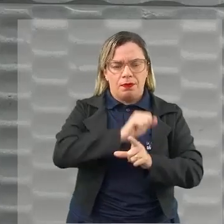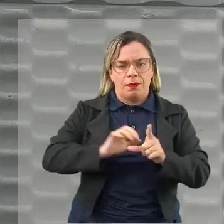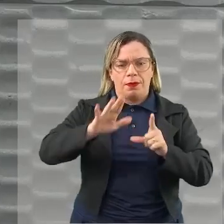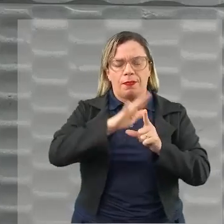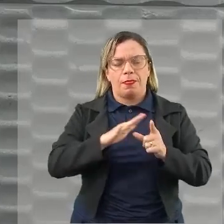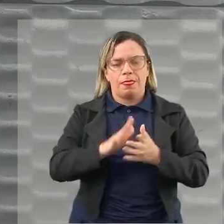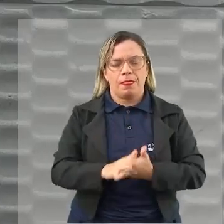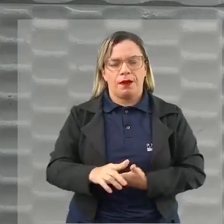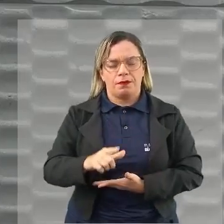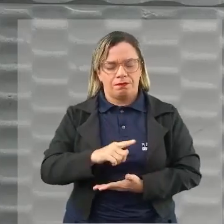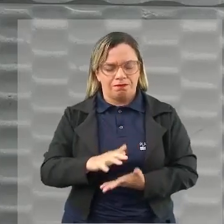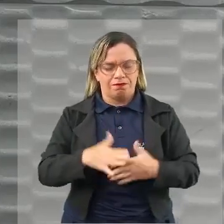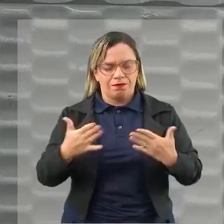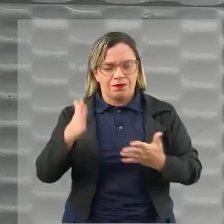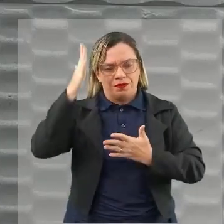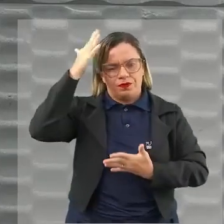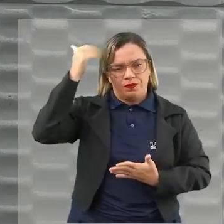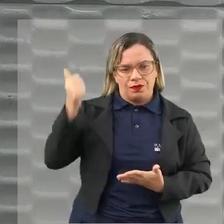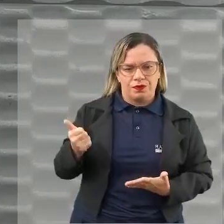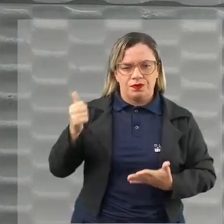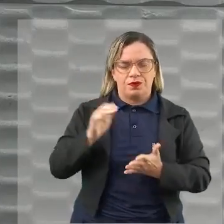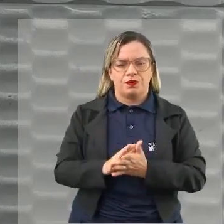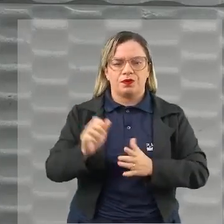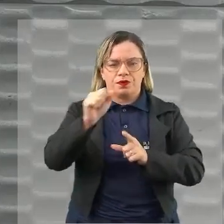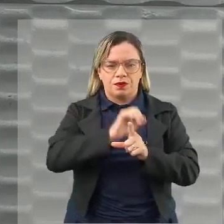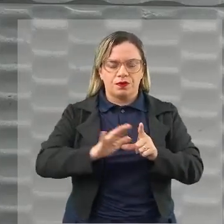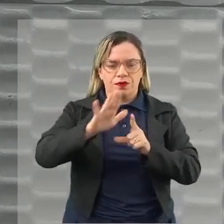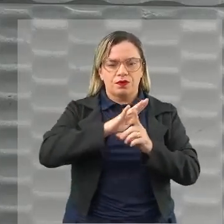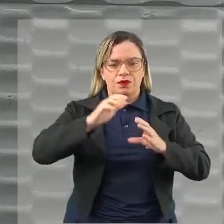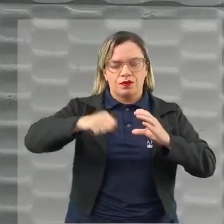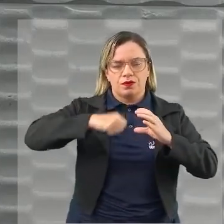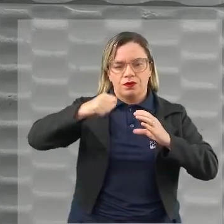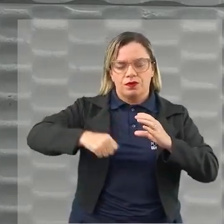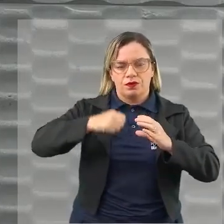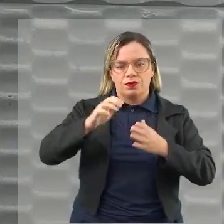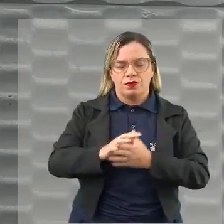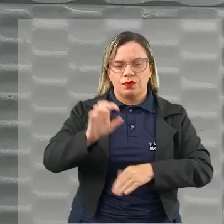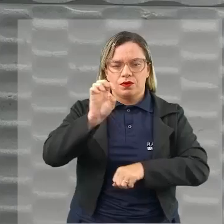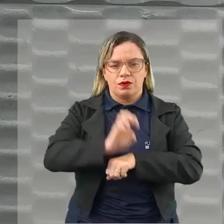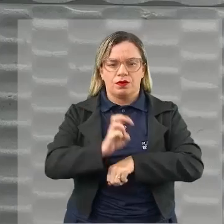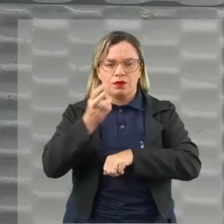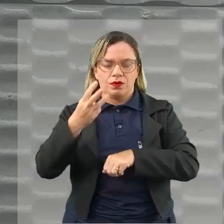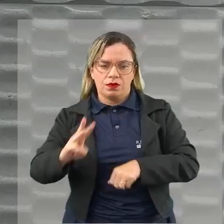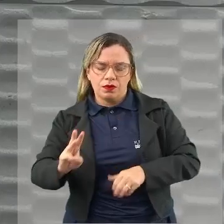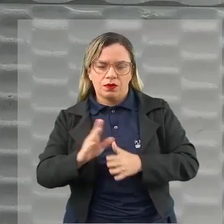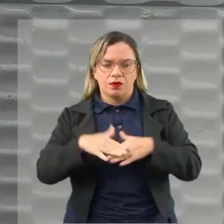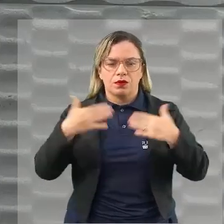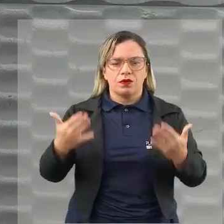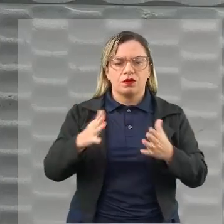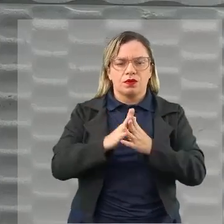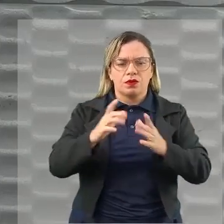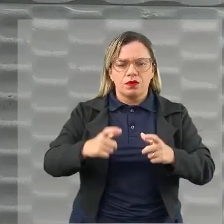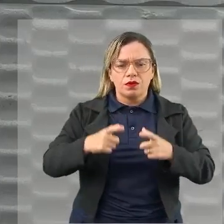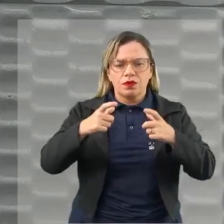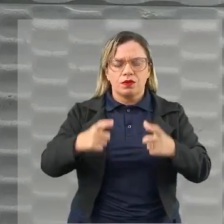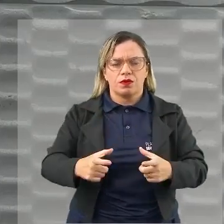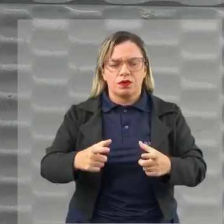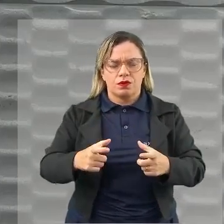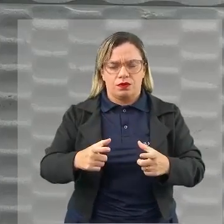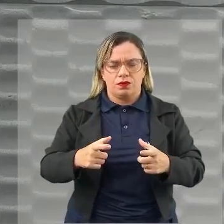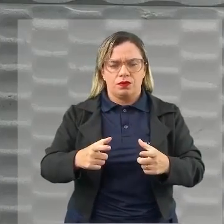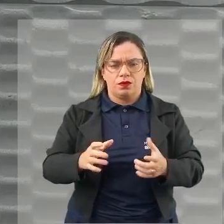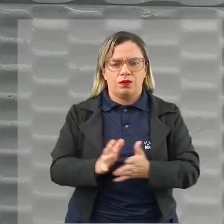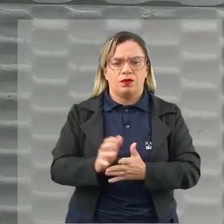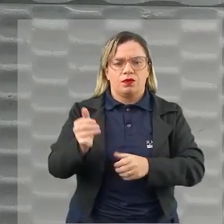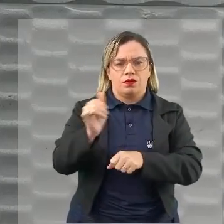né? Plataforma de vídeos aqui do estado do Maranhão. Onde que eu encontro essa plataforma?